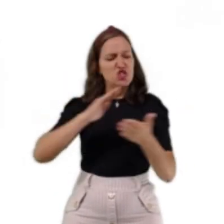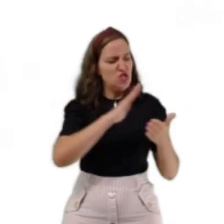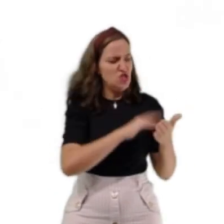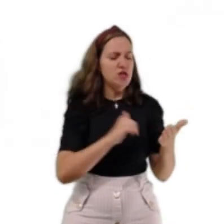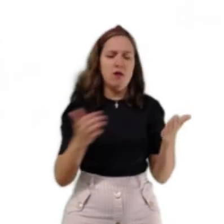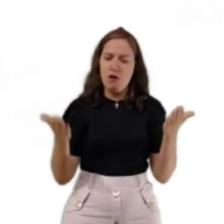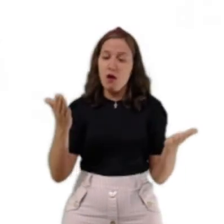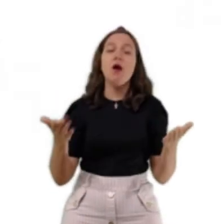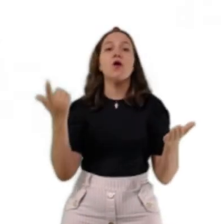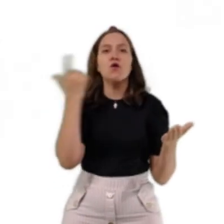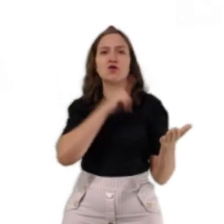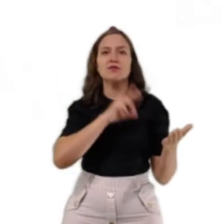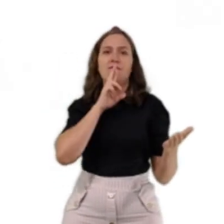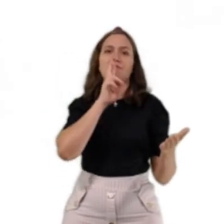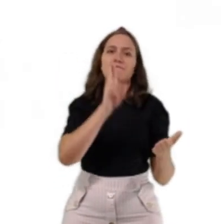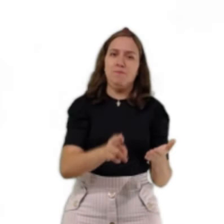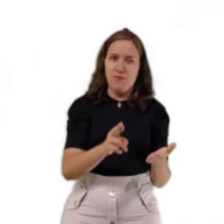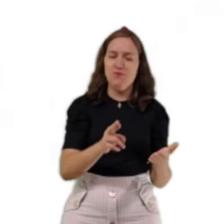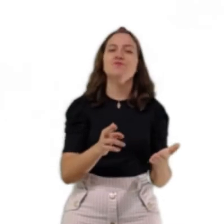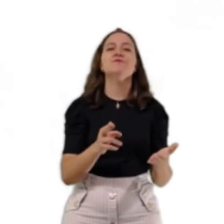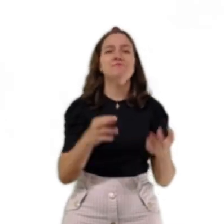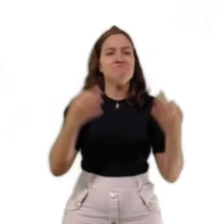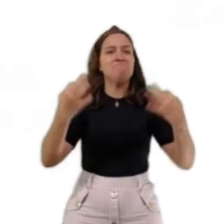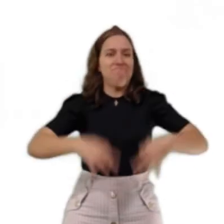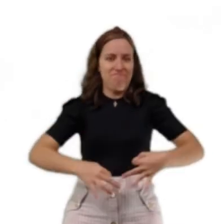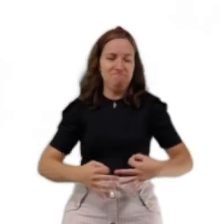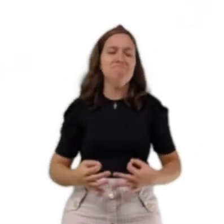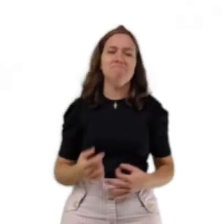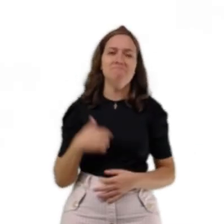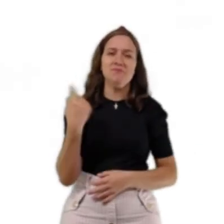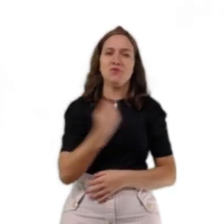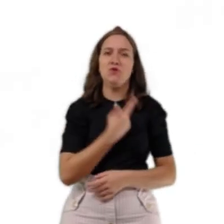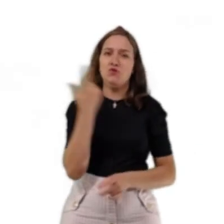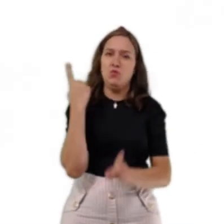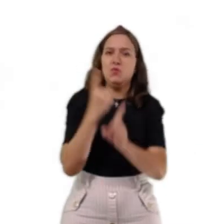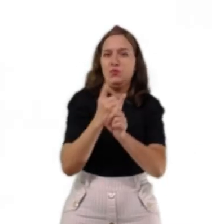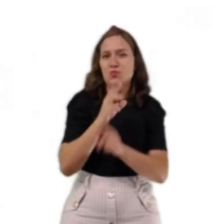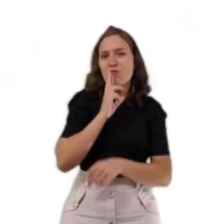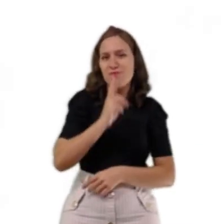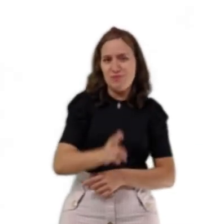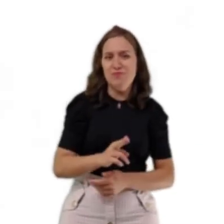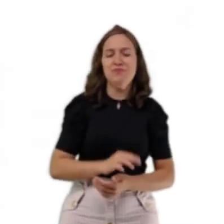descobrir qual que é o valor que está aí é que a gente quer encontrar